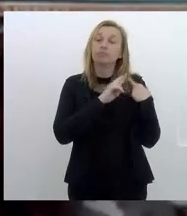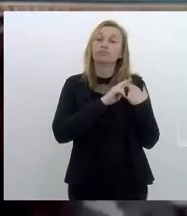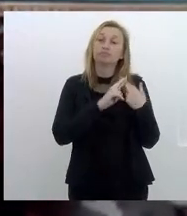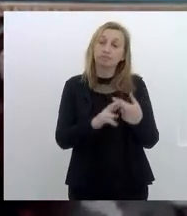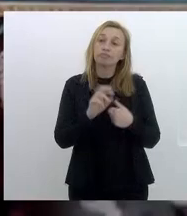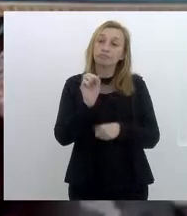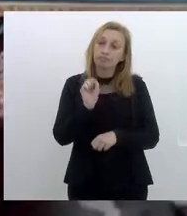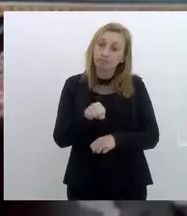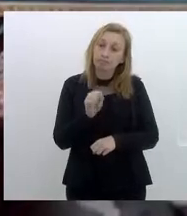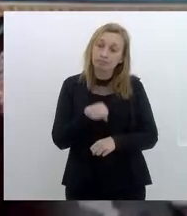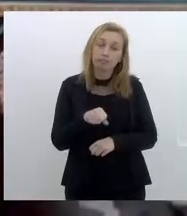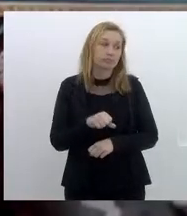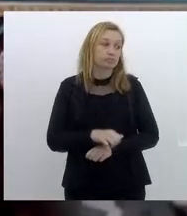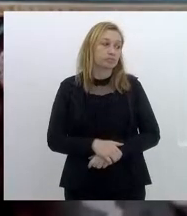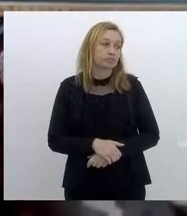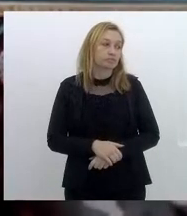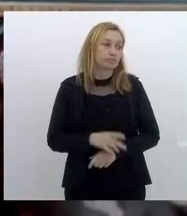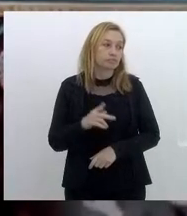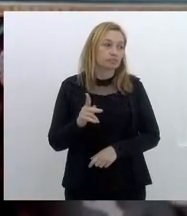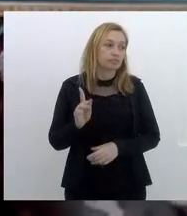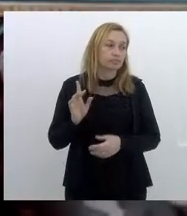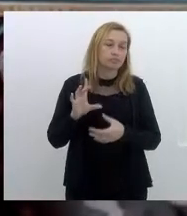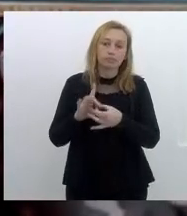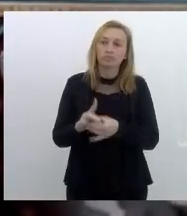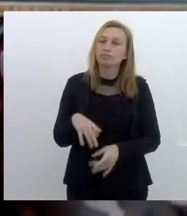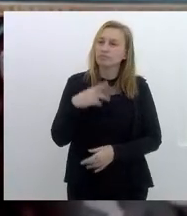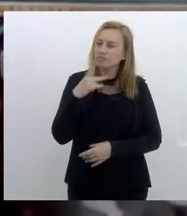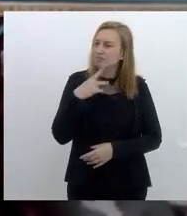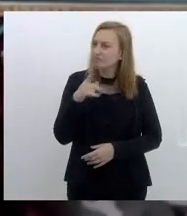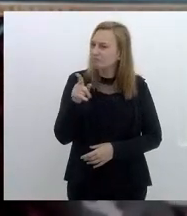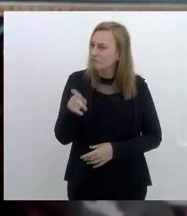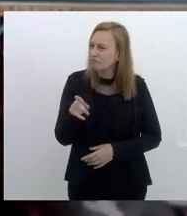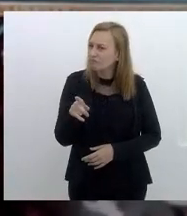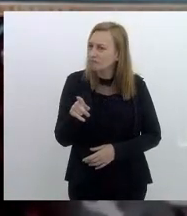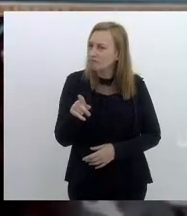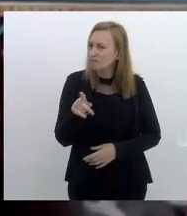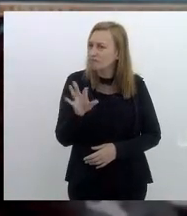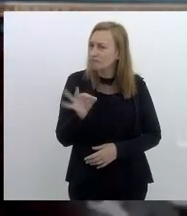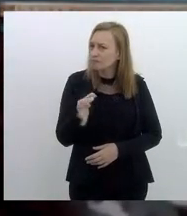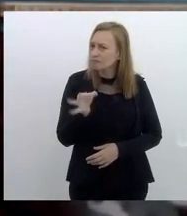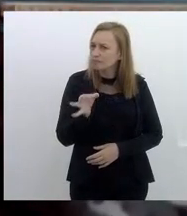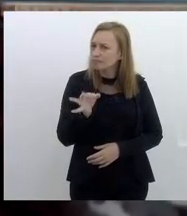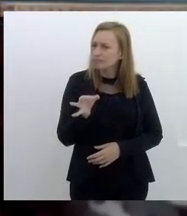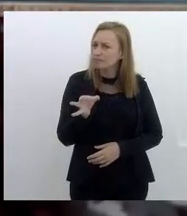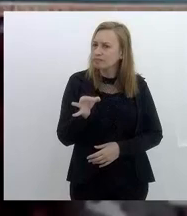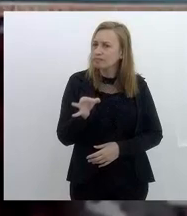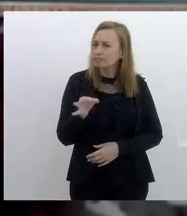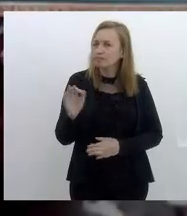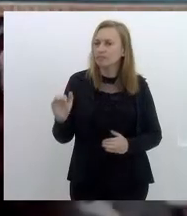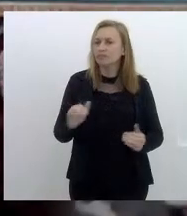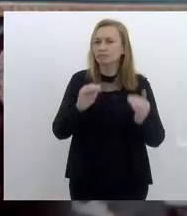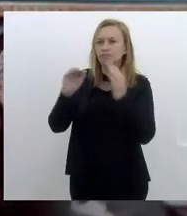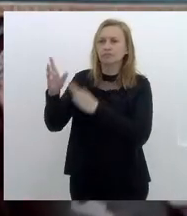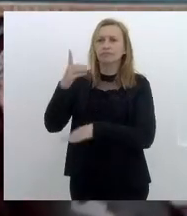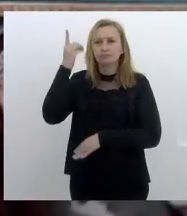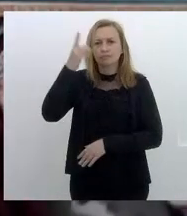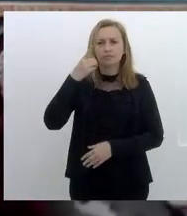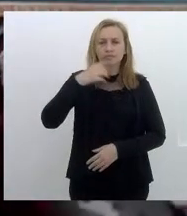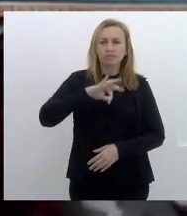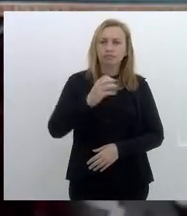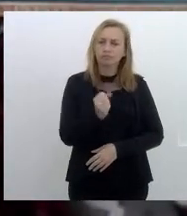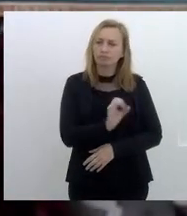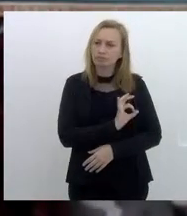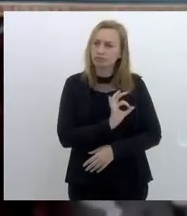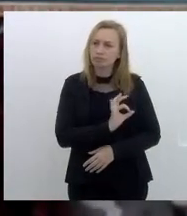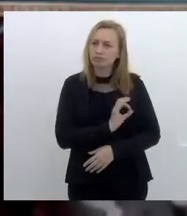sim fazendo o couro a sala muito precisa da excelentíssima deputada Martha Rocha